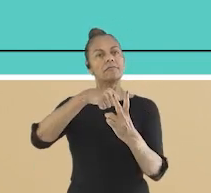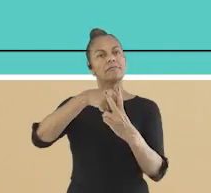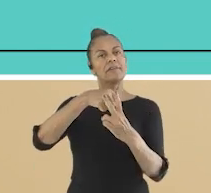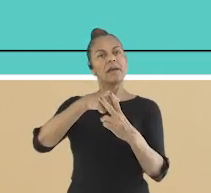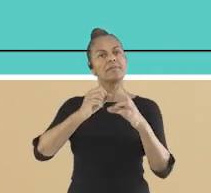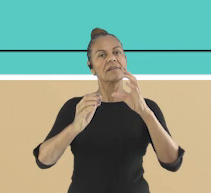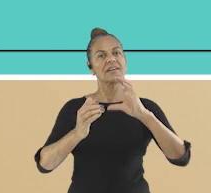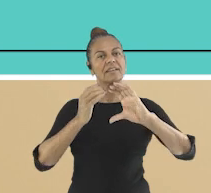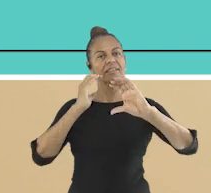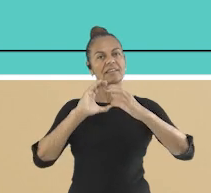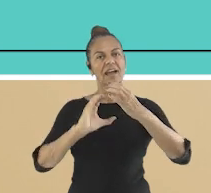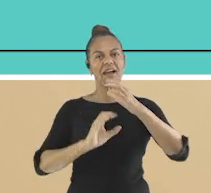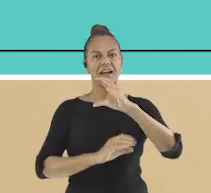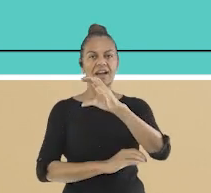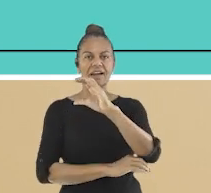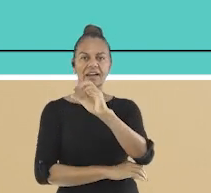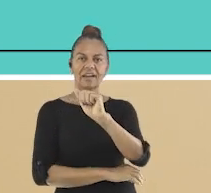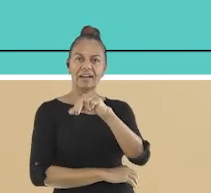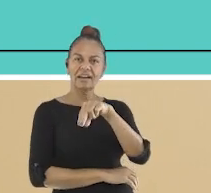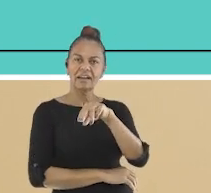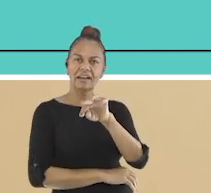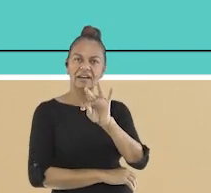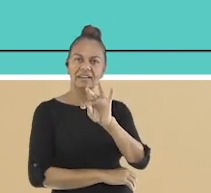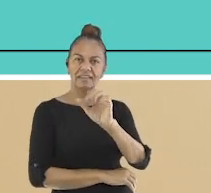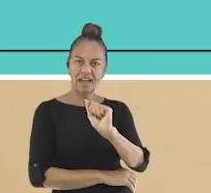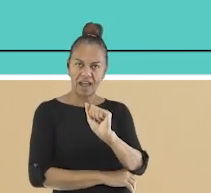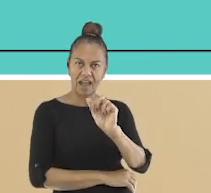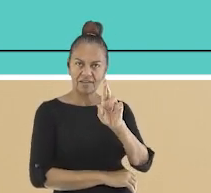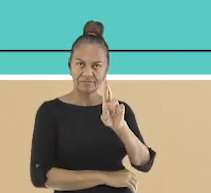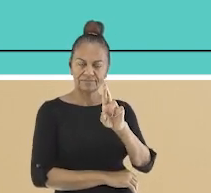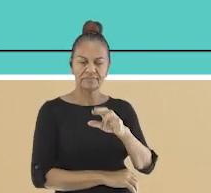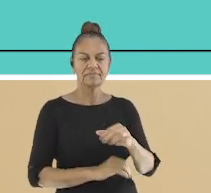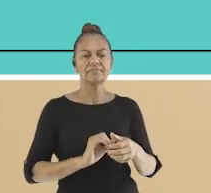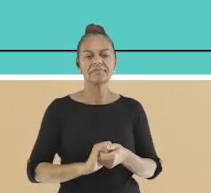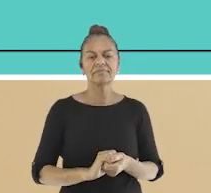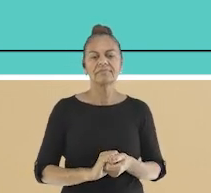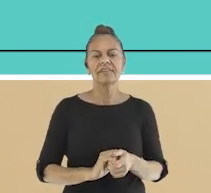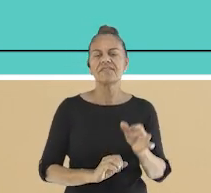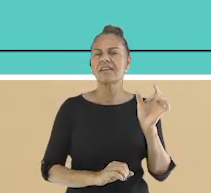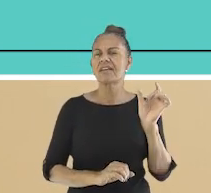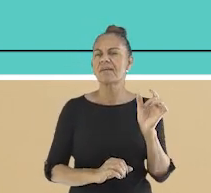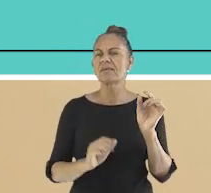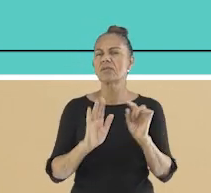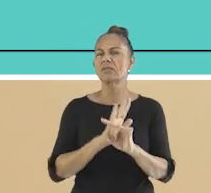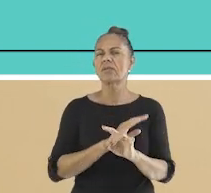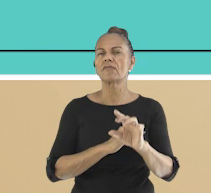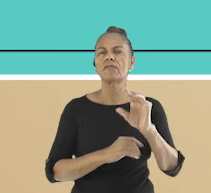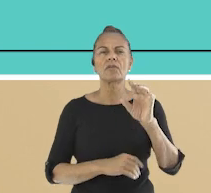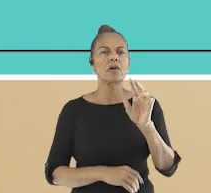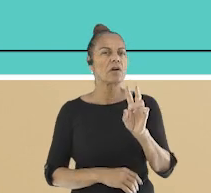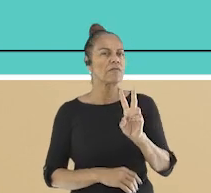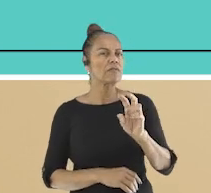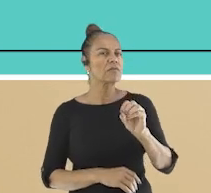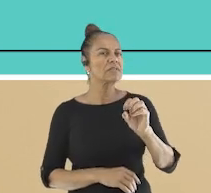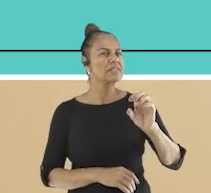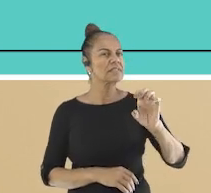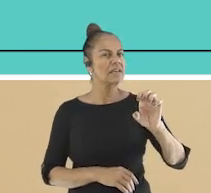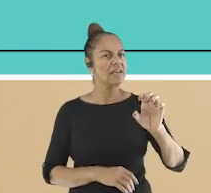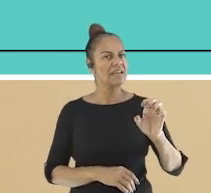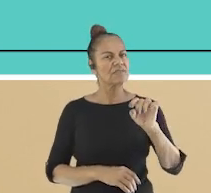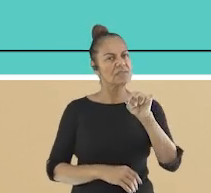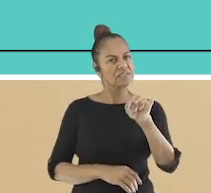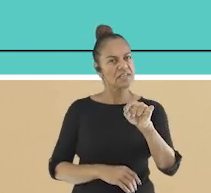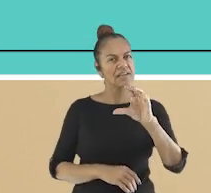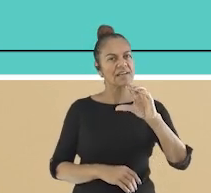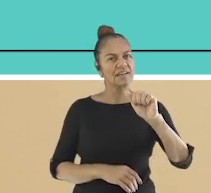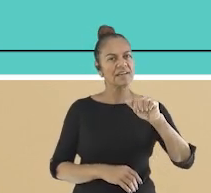cantar. Vejam só essas frases aí na tela. Você cantará para mim? Aqui, nessa primeira frase, temos a certeza da